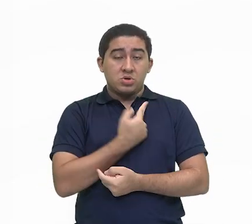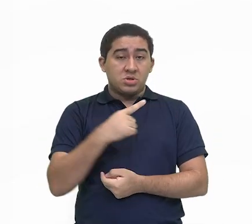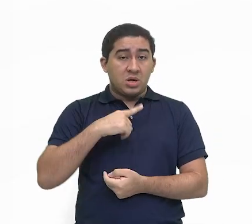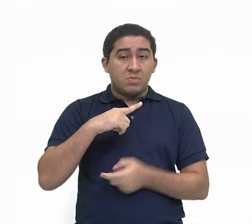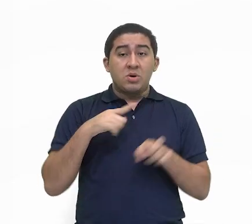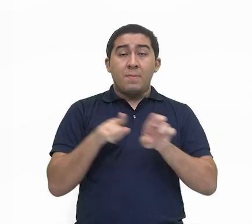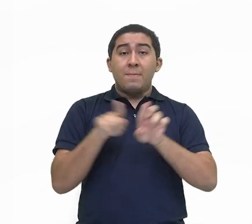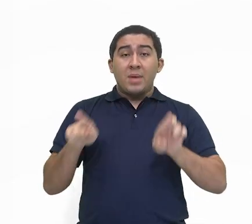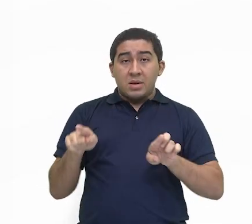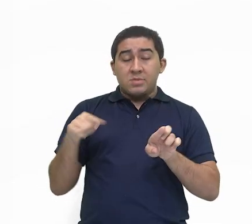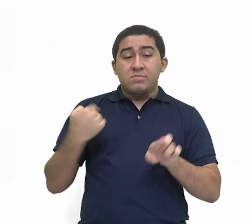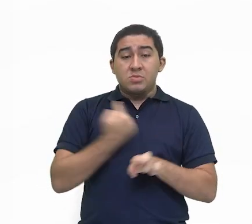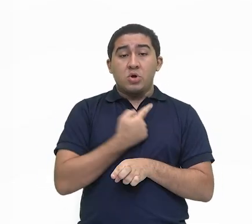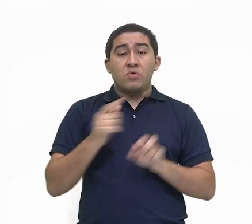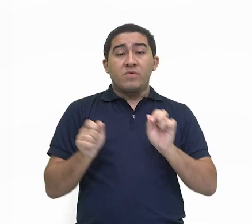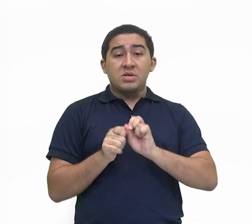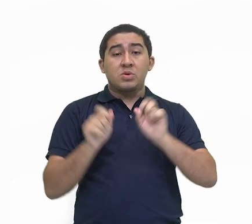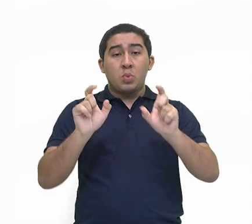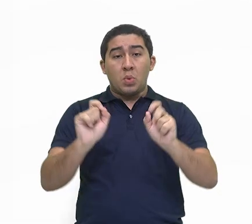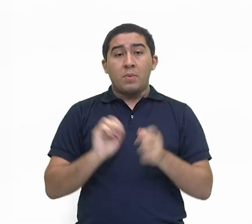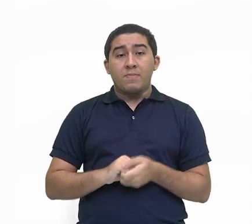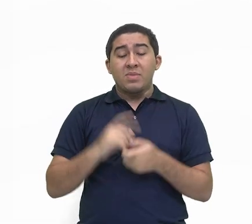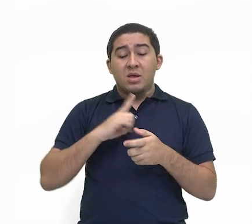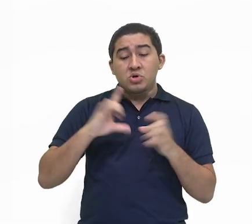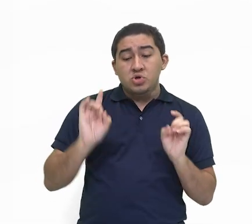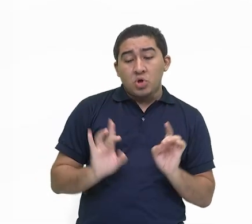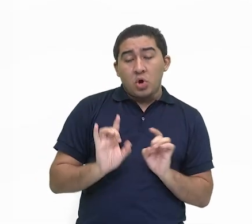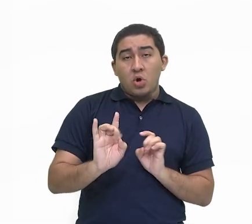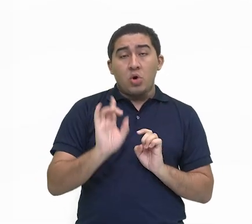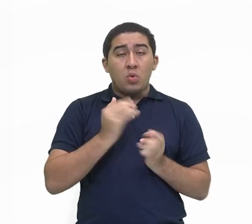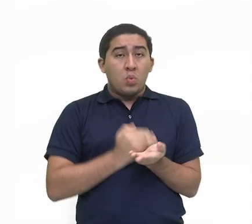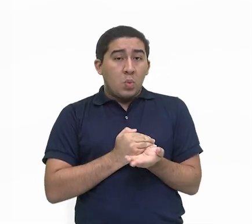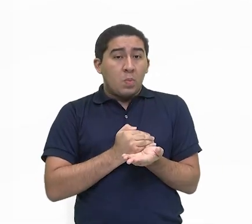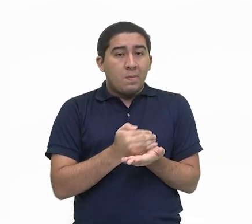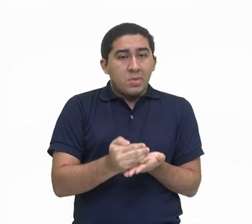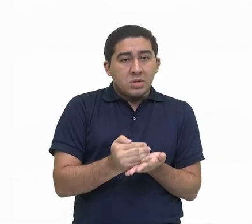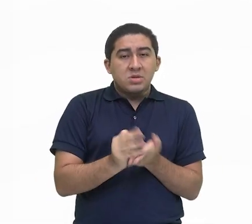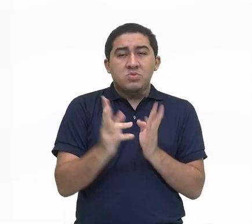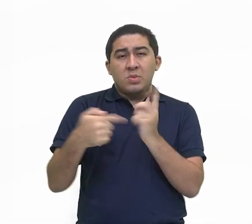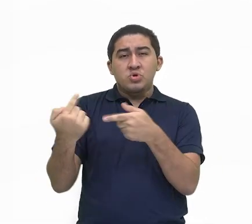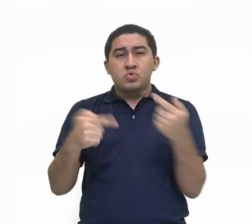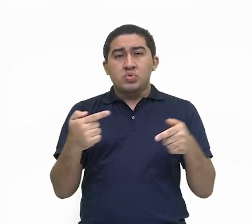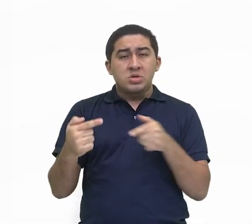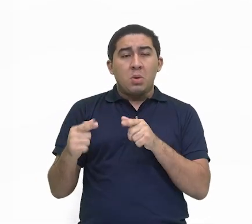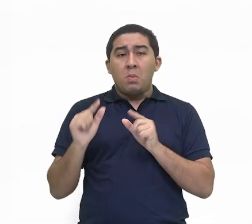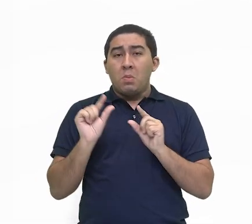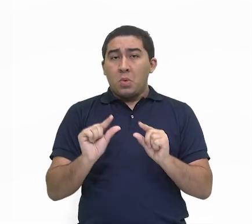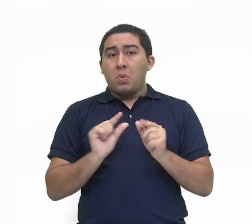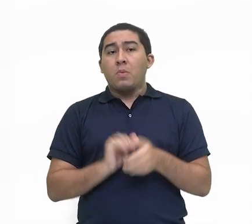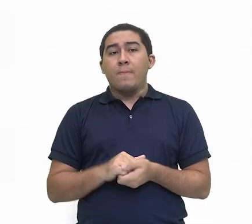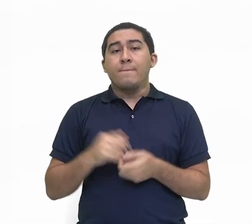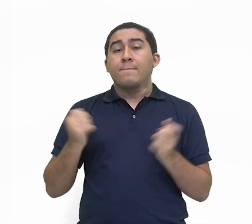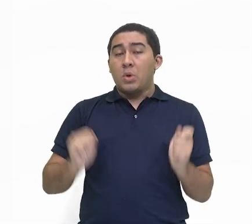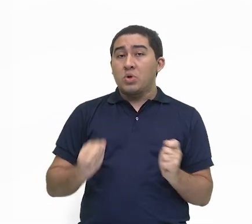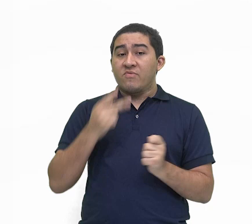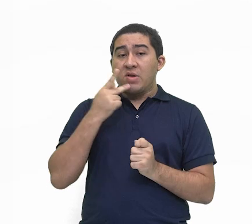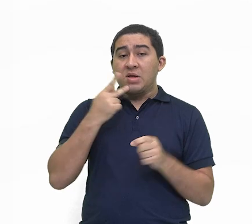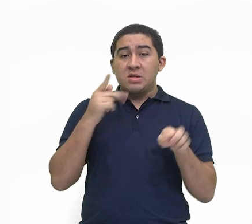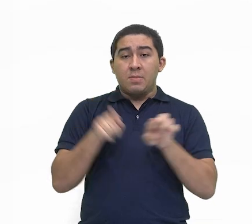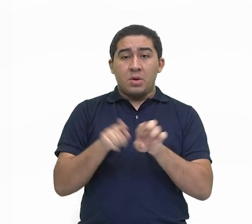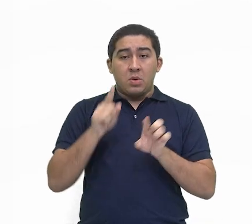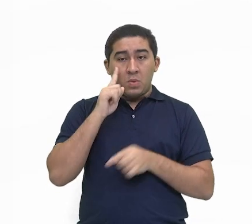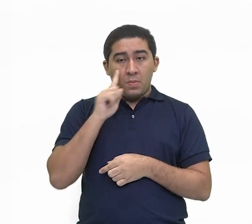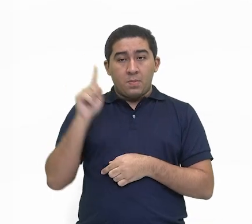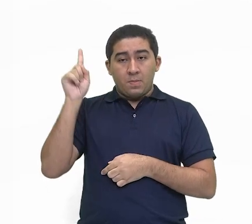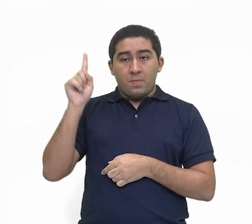Mas como a gente está fazendo apenas aqui um levantamento, uma introdução sobre isso, nós podemos dizer o seguinte, acompanhe